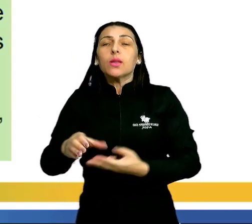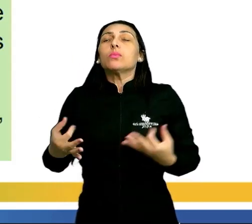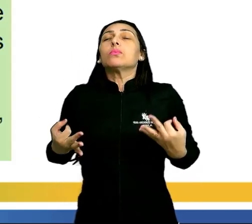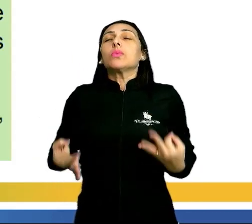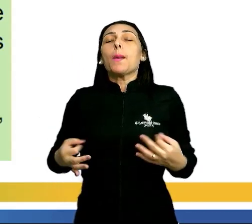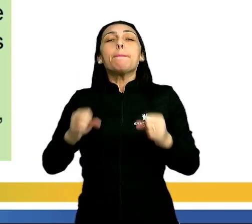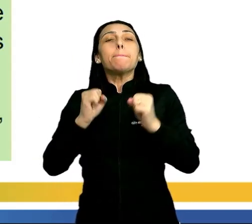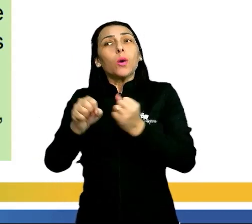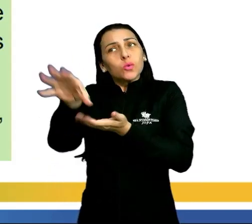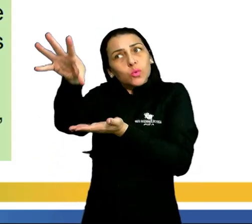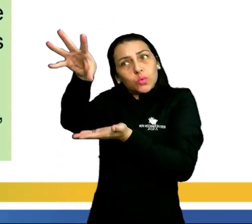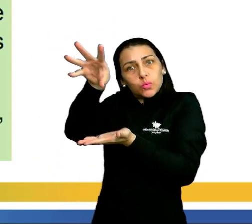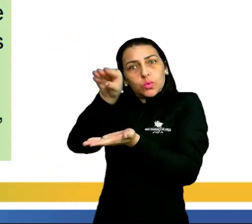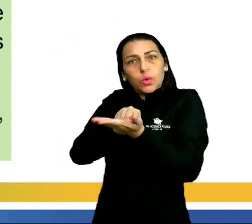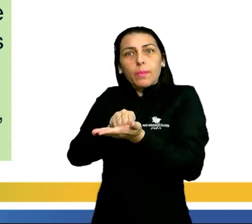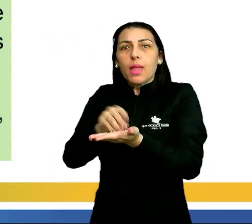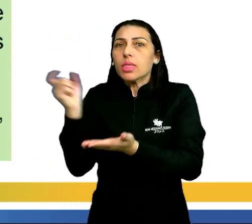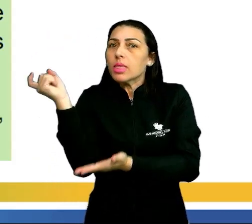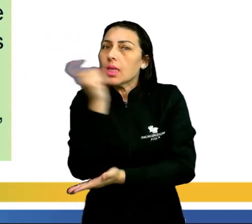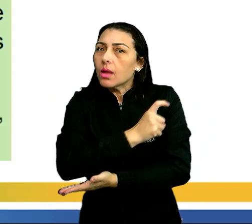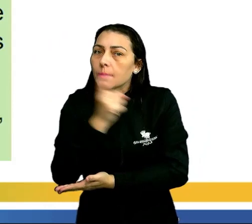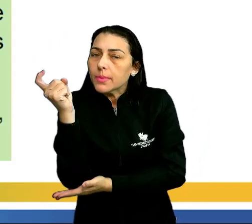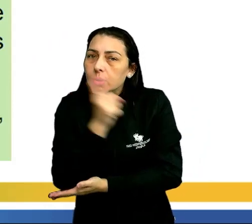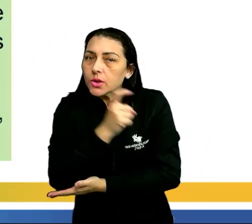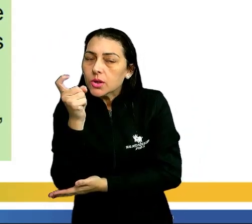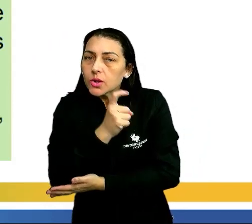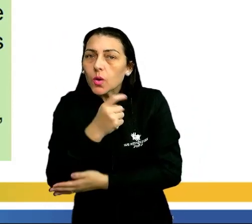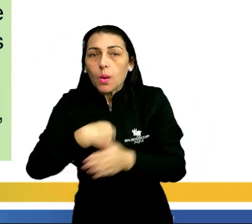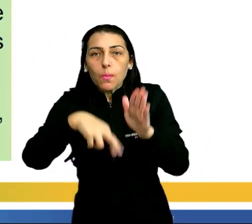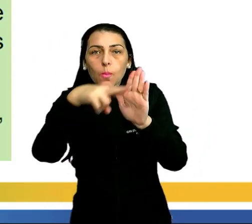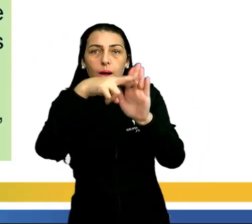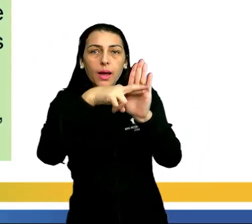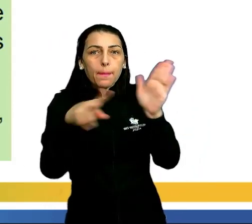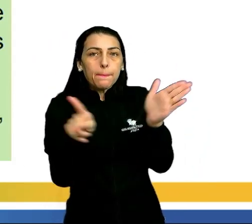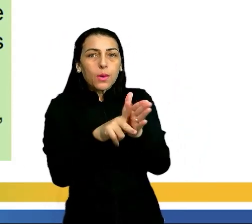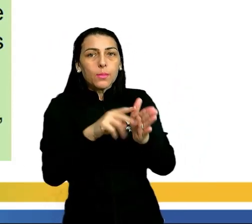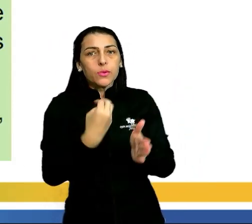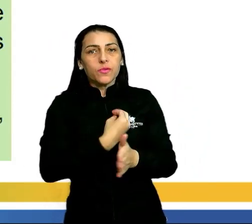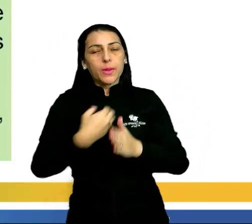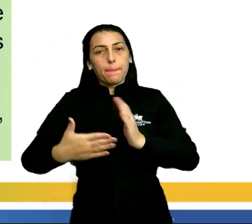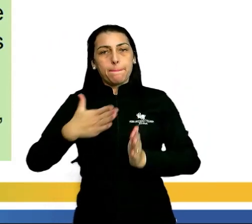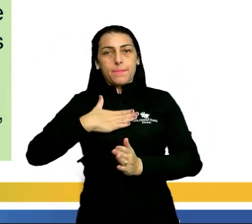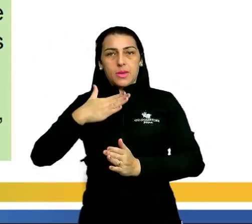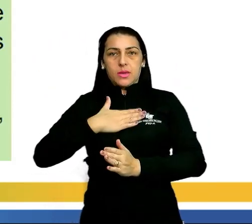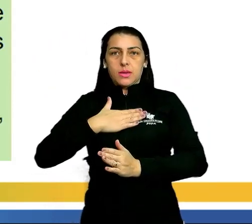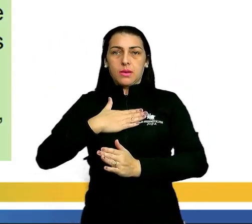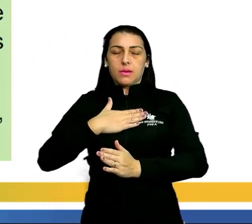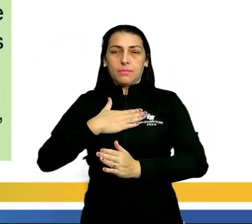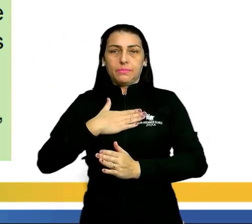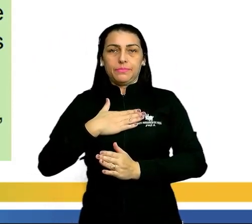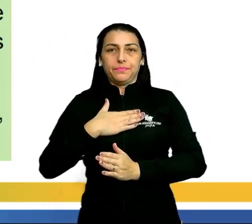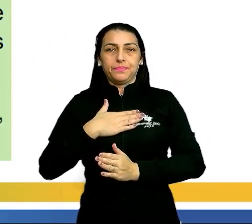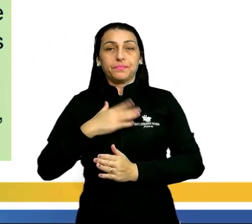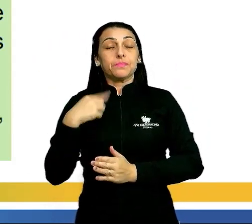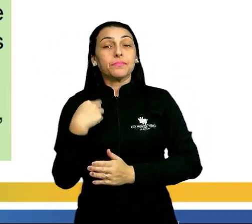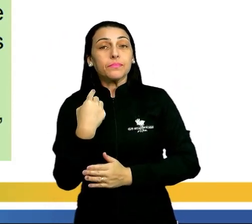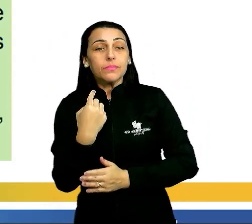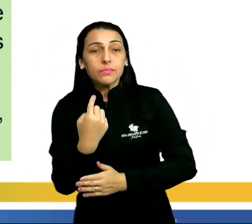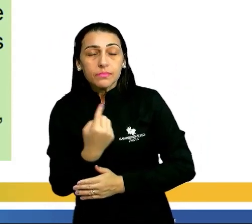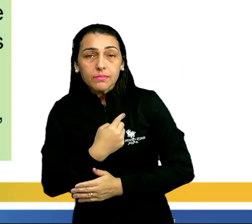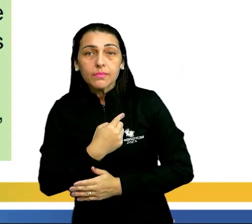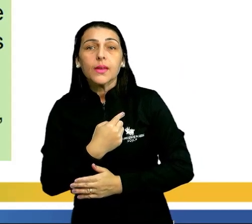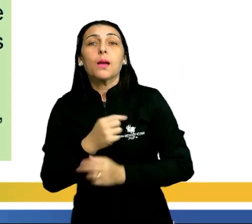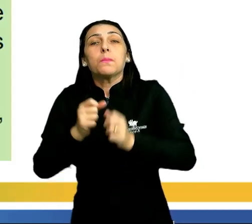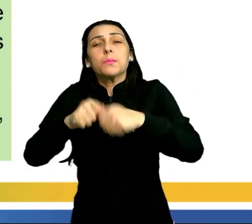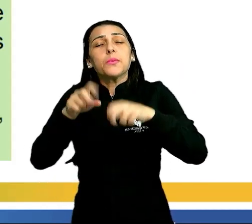eu posso adotar a não mentira como uma regra de vida. Então, noção que